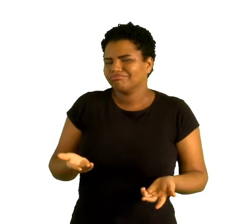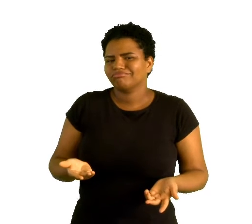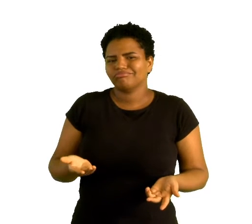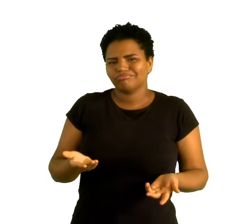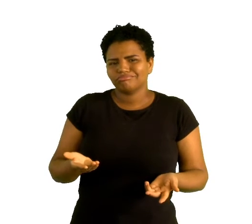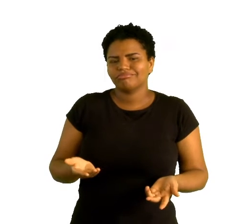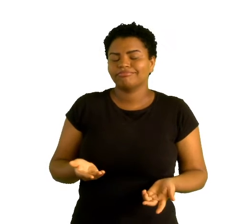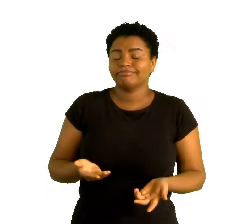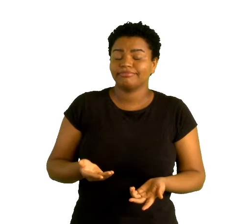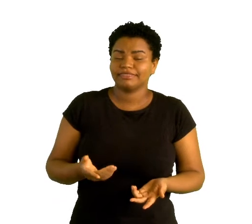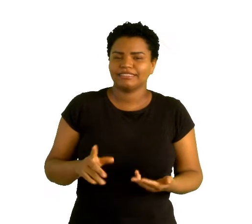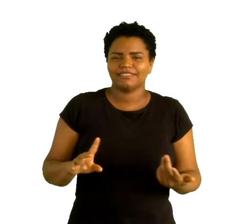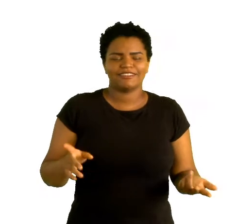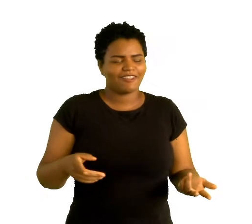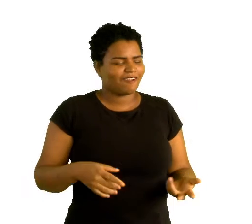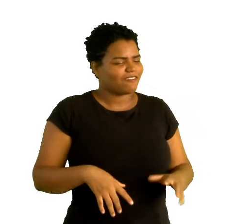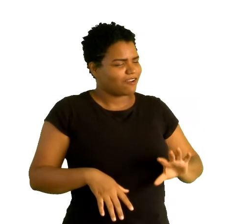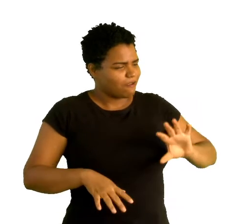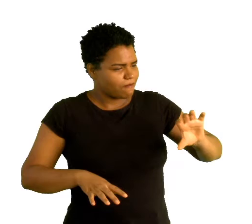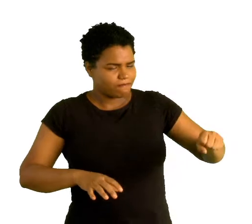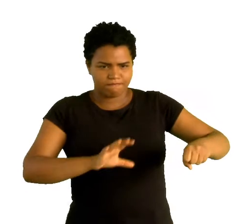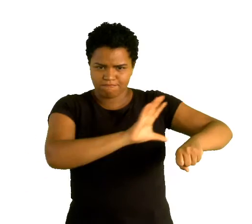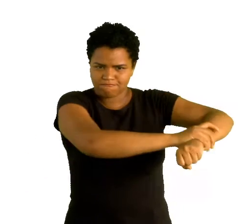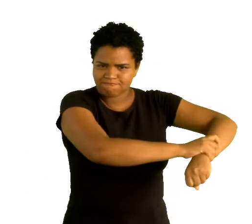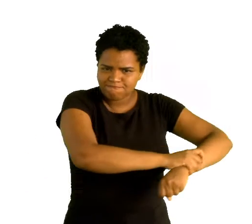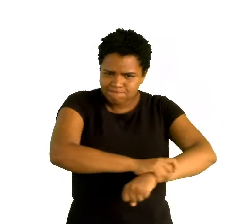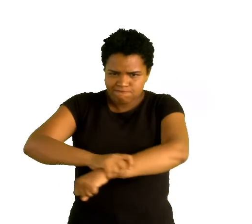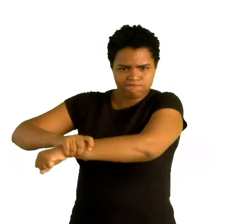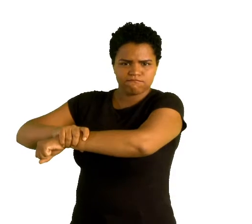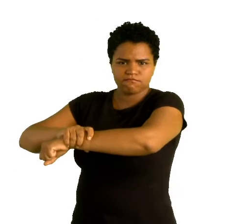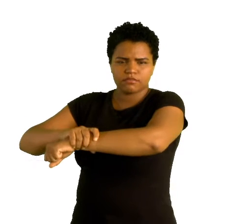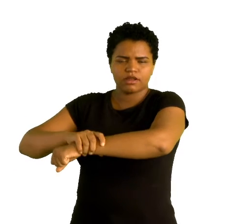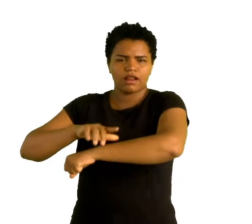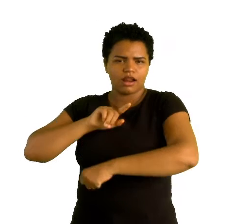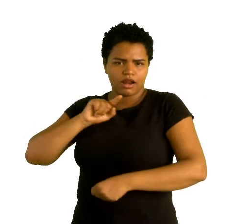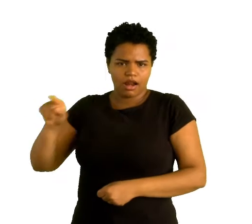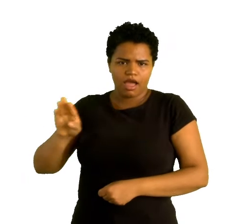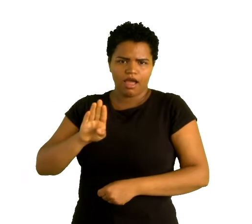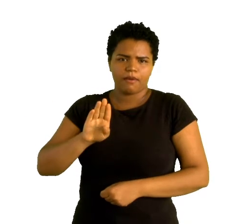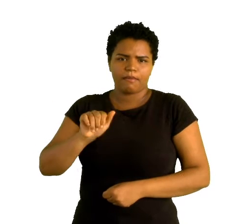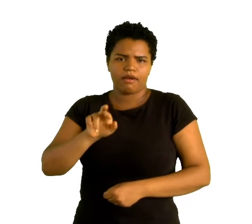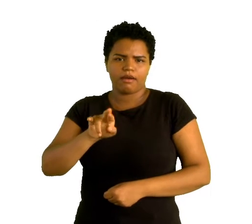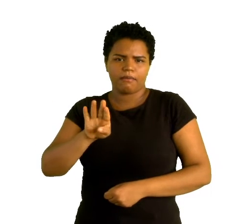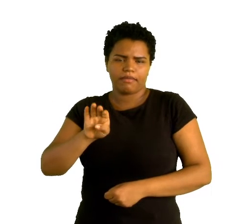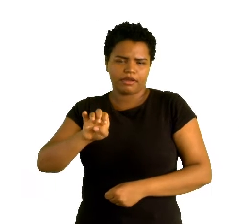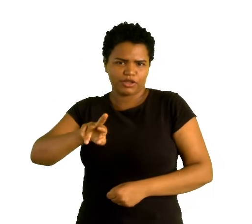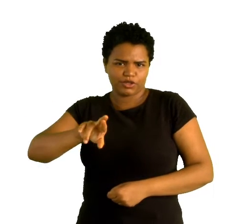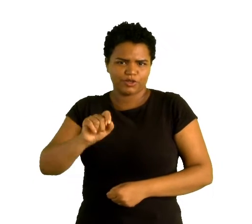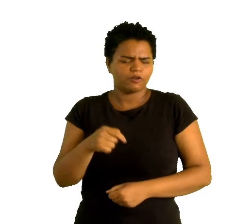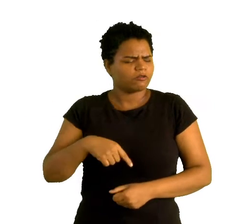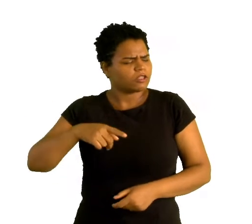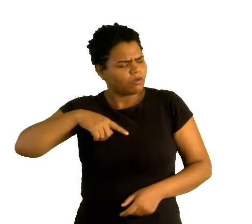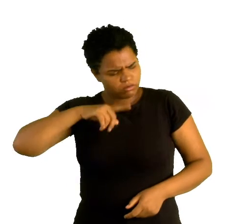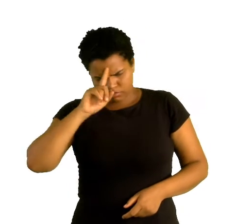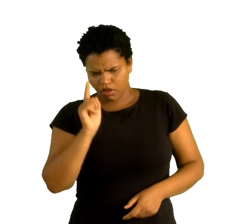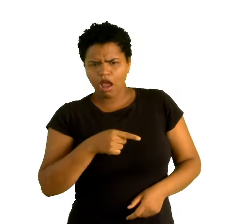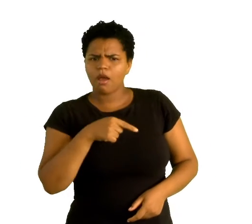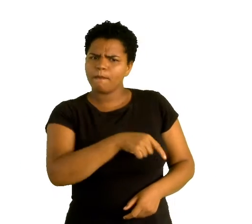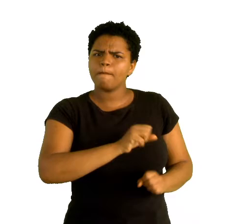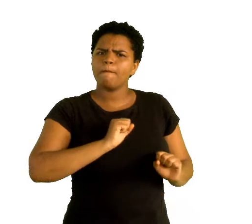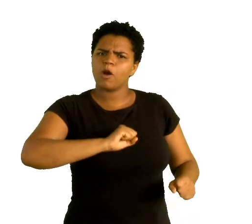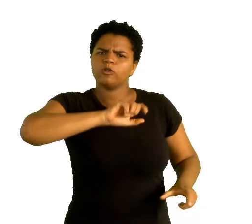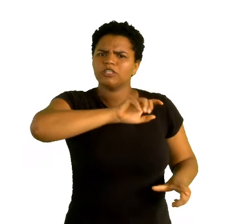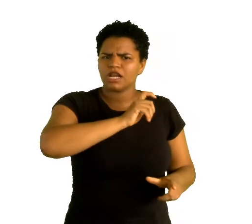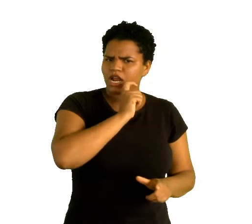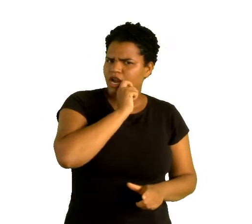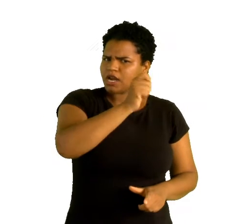o outro agarrou pelo braço e levou-o ao barbeiro. Amigo barbeiro, trate de arrancar, por minha conta,